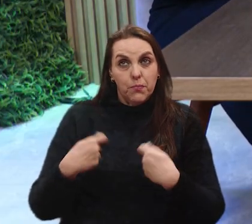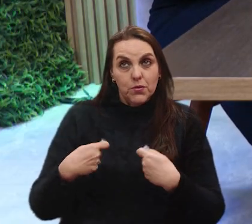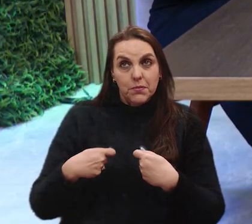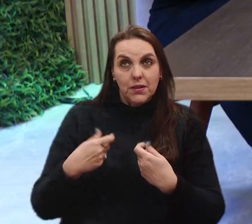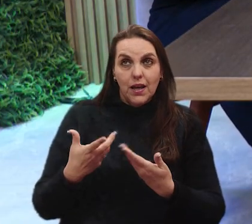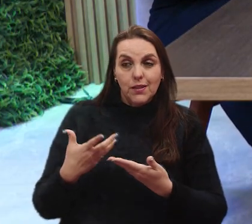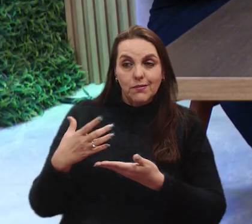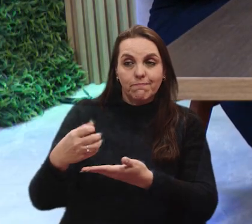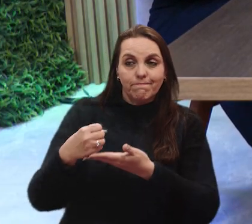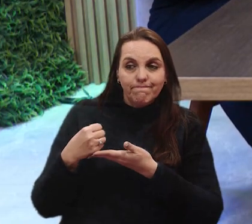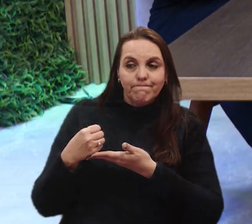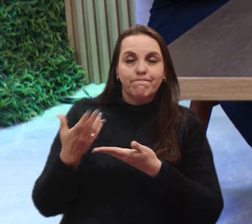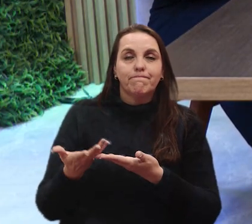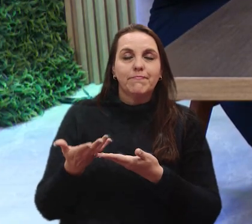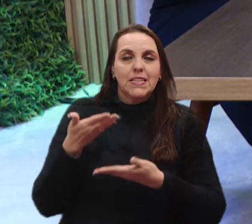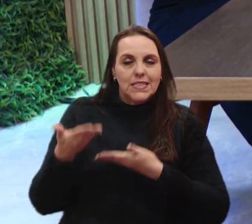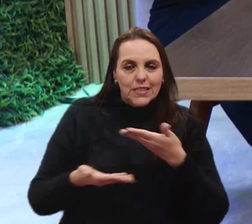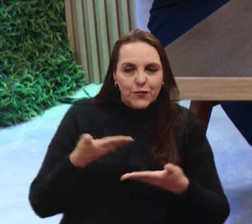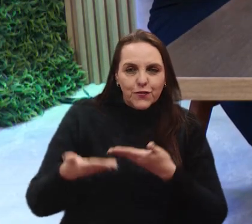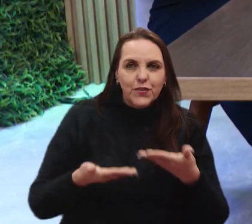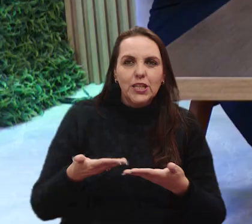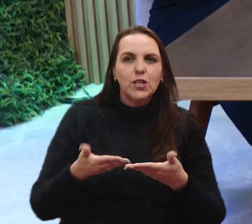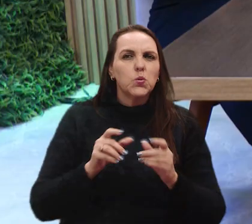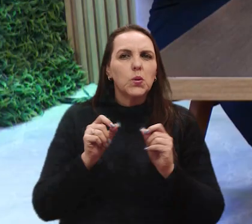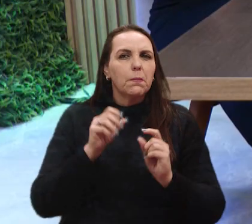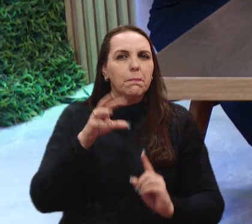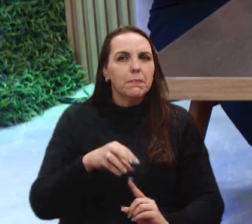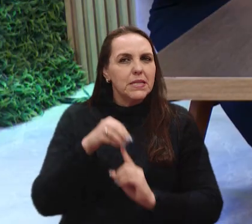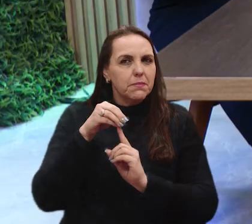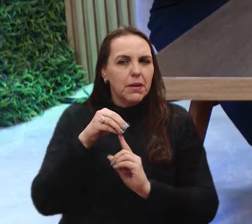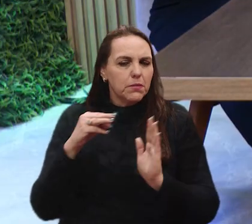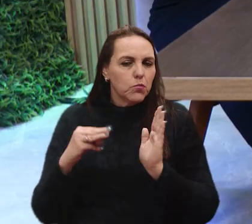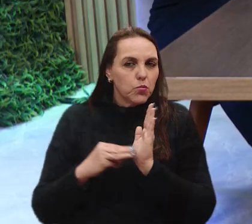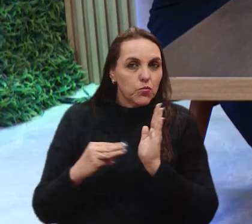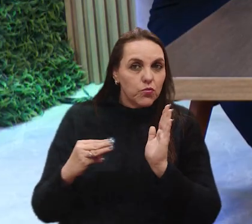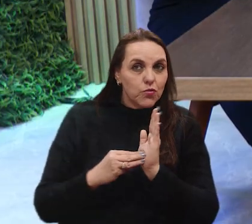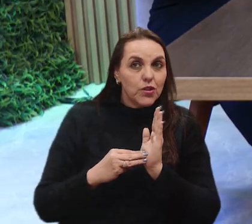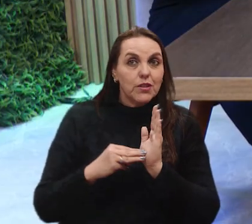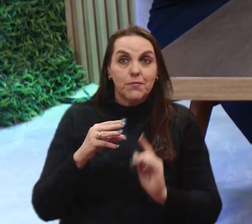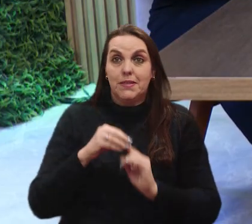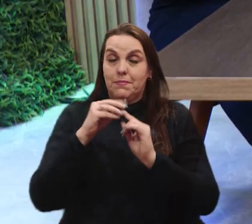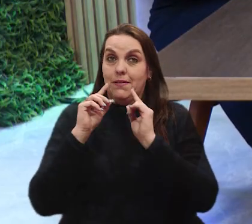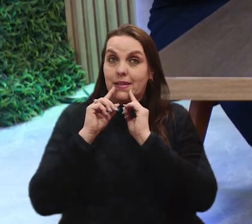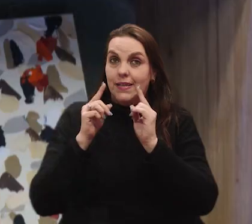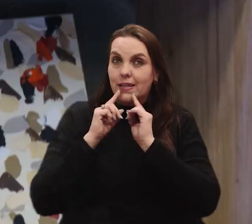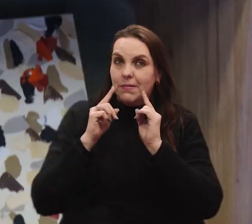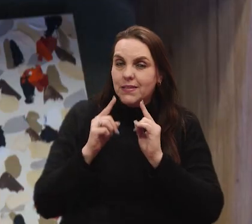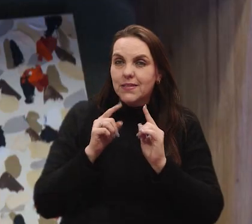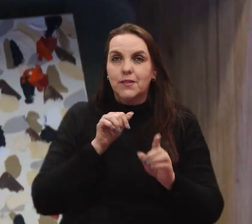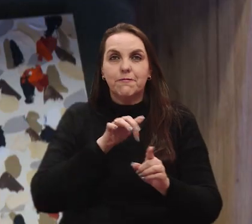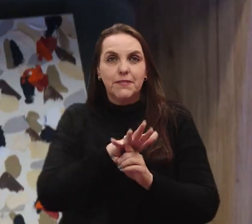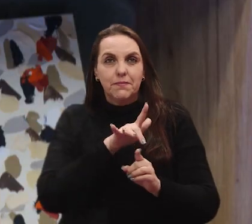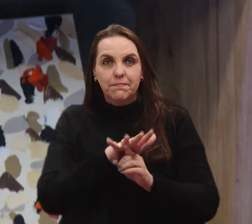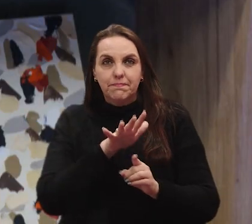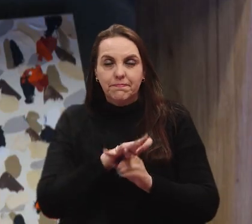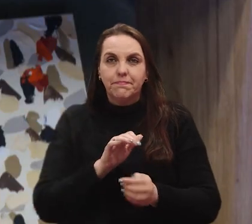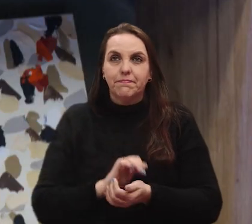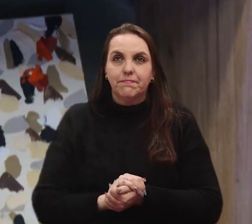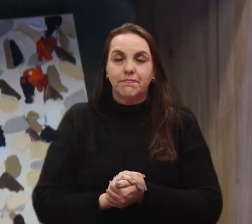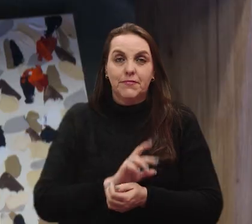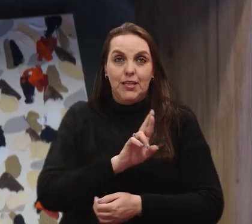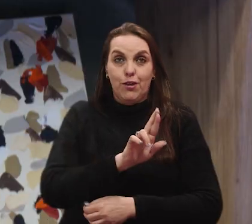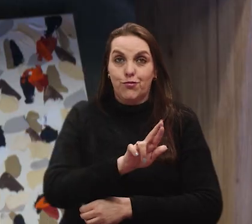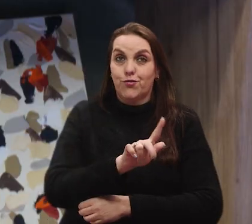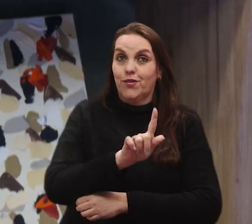a ajuda dos nossos serviços? Quais são os principais motivos, as principais reclamações, demandas, desde